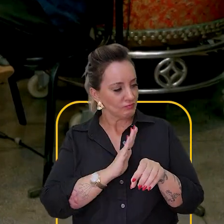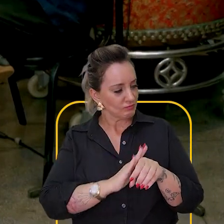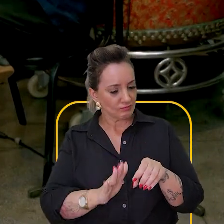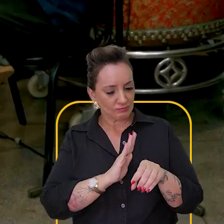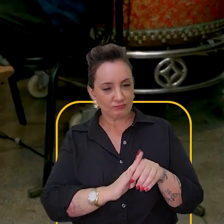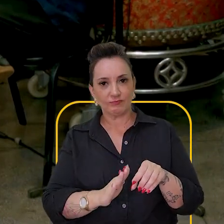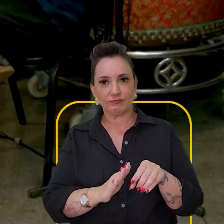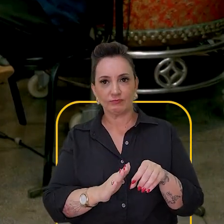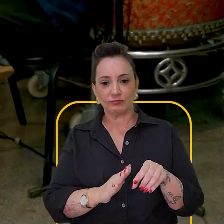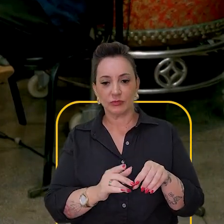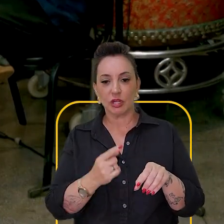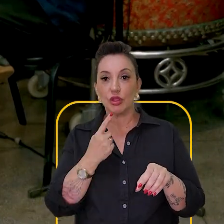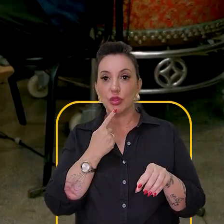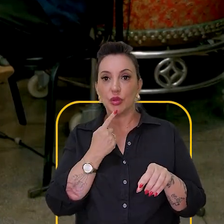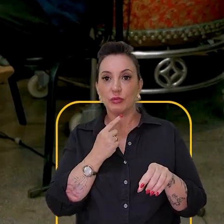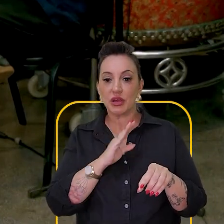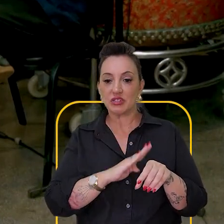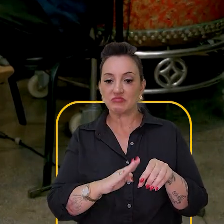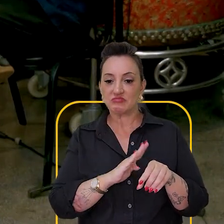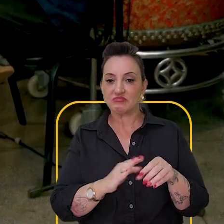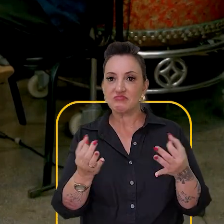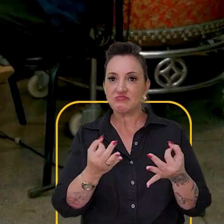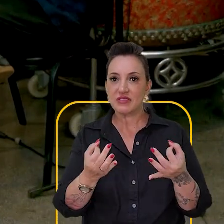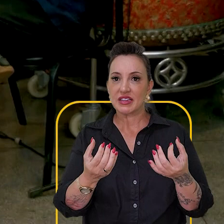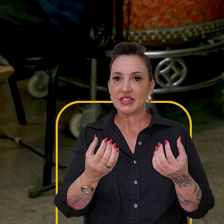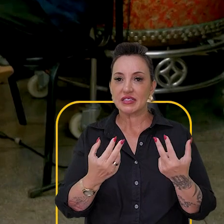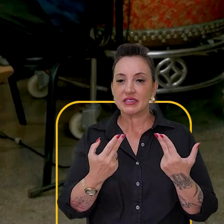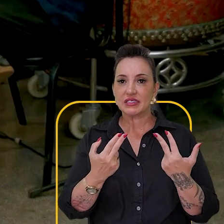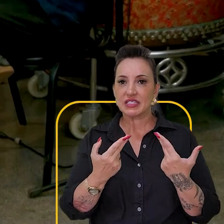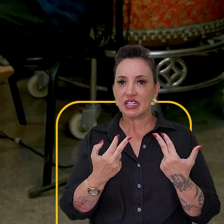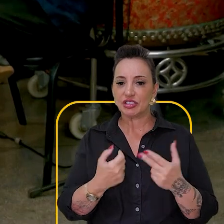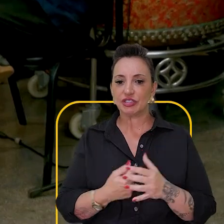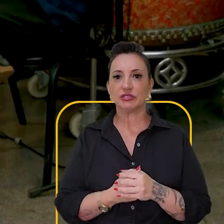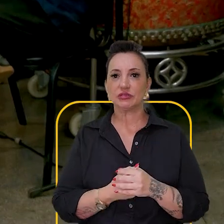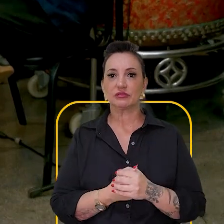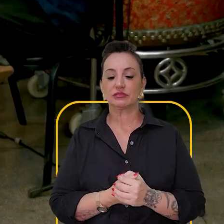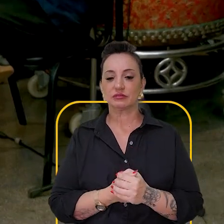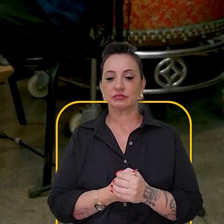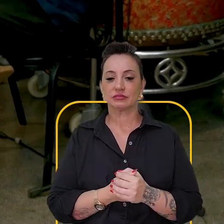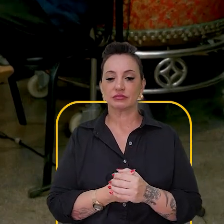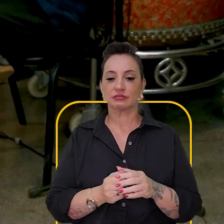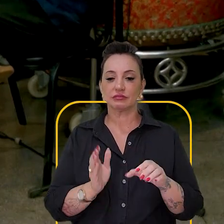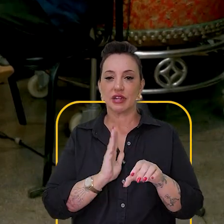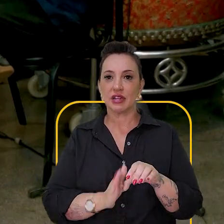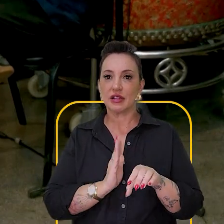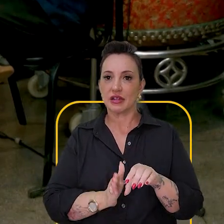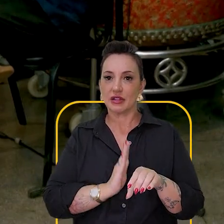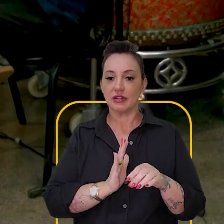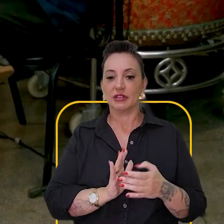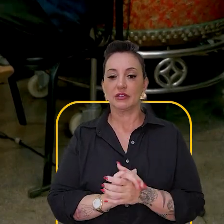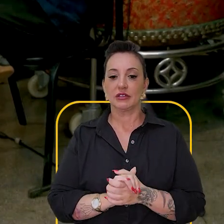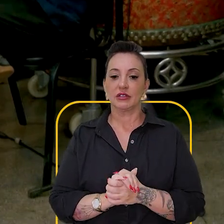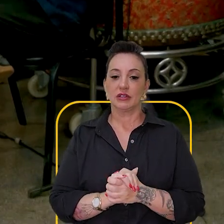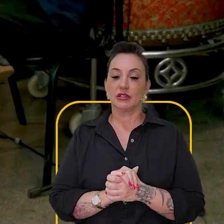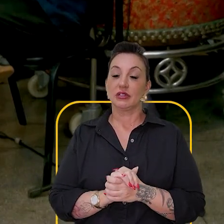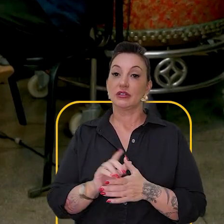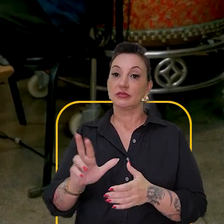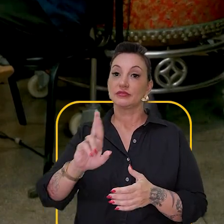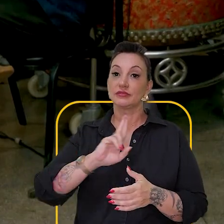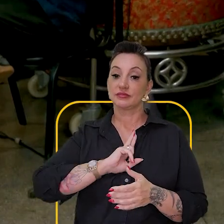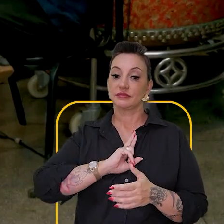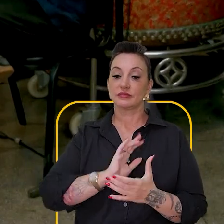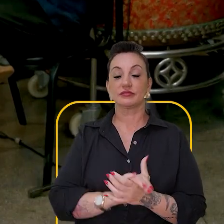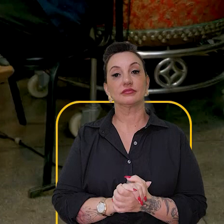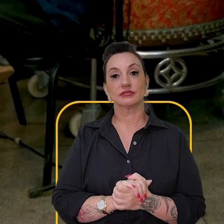cortar o tomate tudo certinho assim tudo né Parece que foi uma máquina que cortou